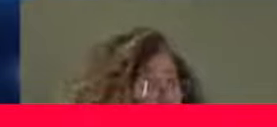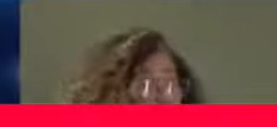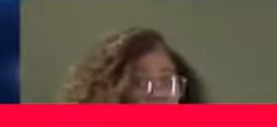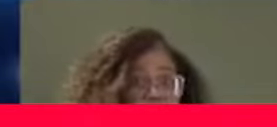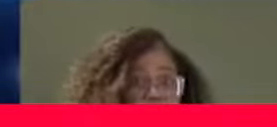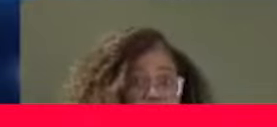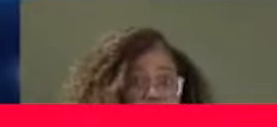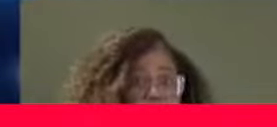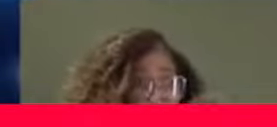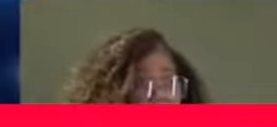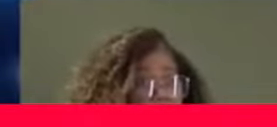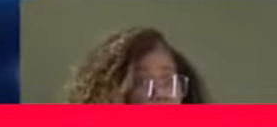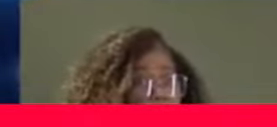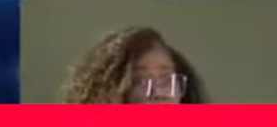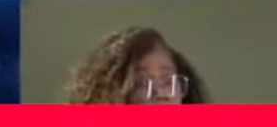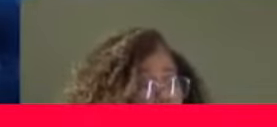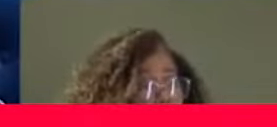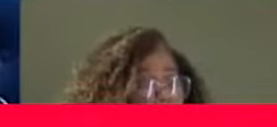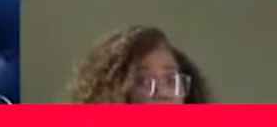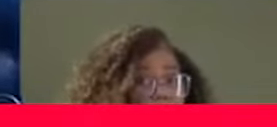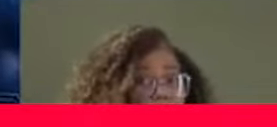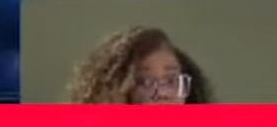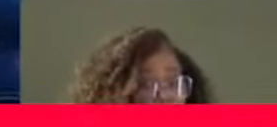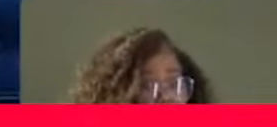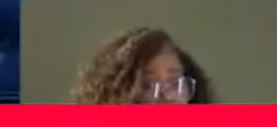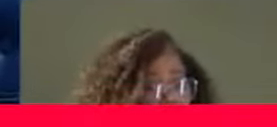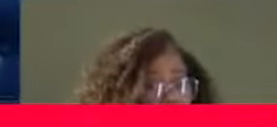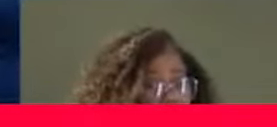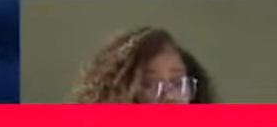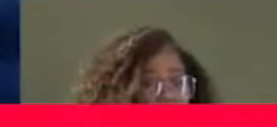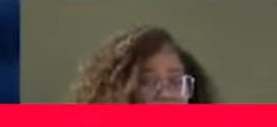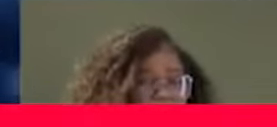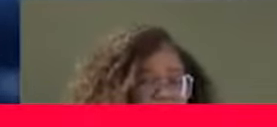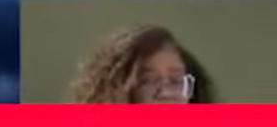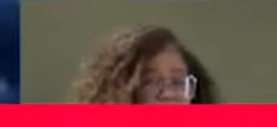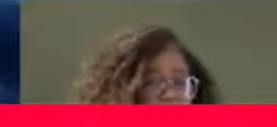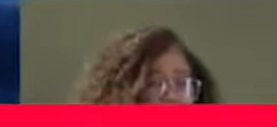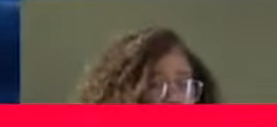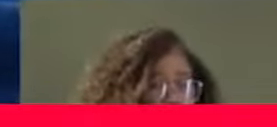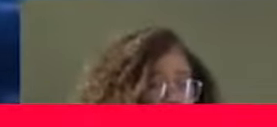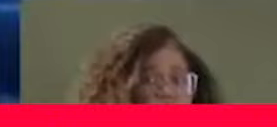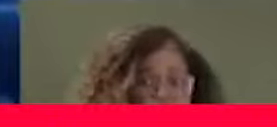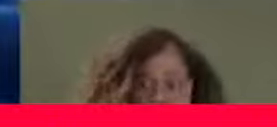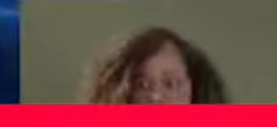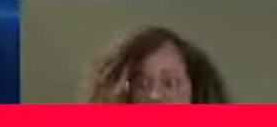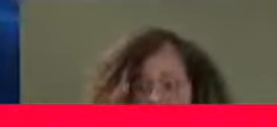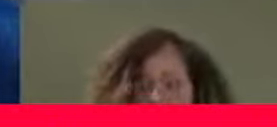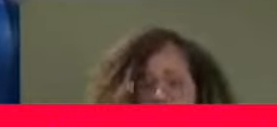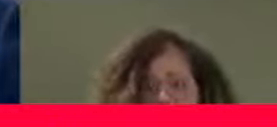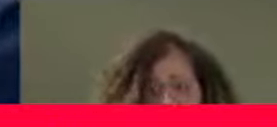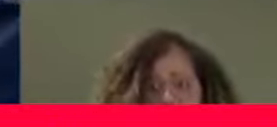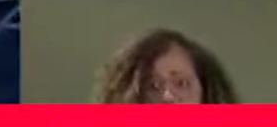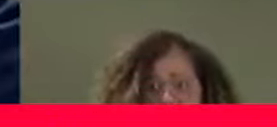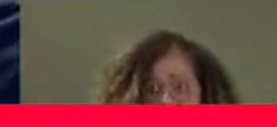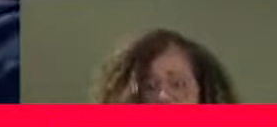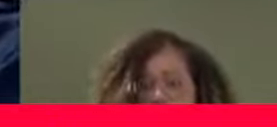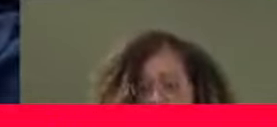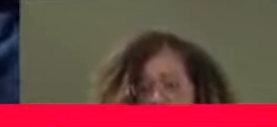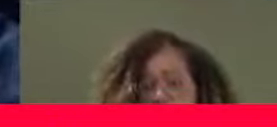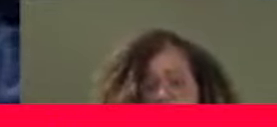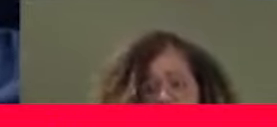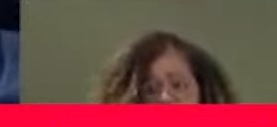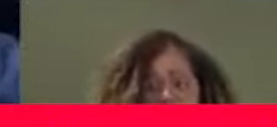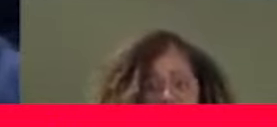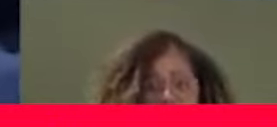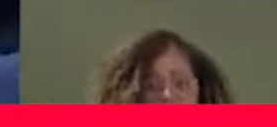esse homem esse homem tá aqui hoje aos frangalhos eu tenho uma filha e uma esposa e um filho o